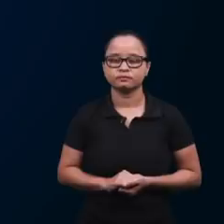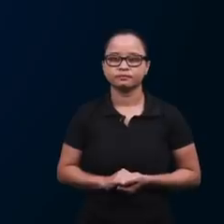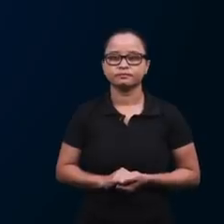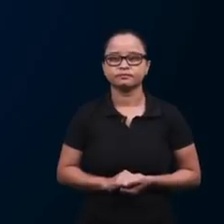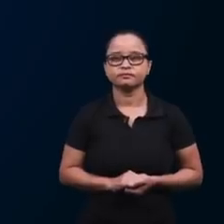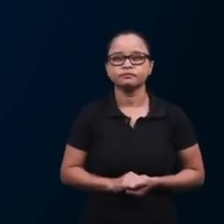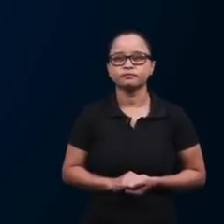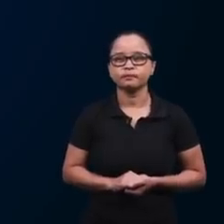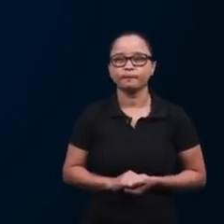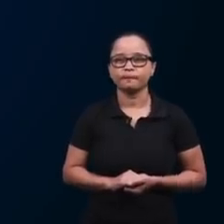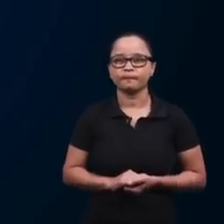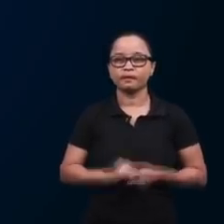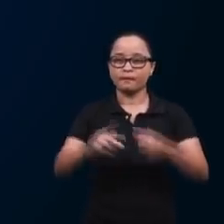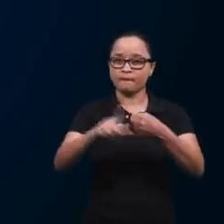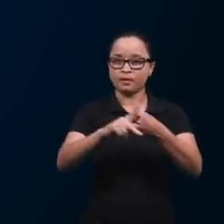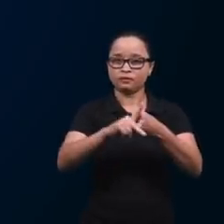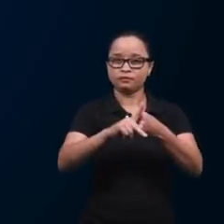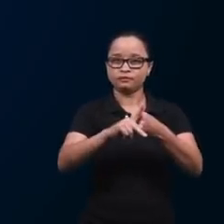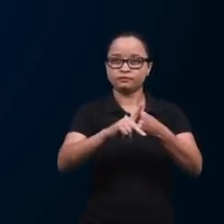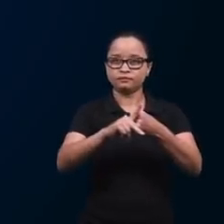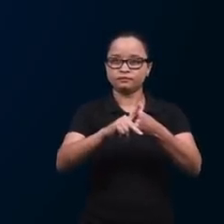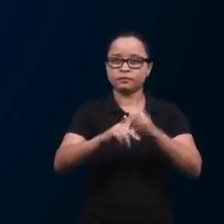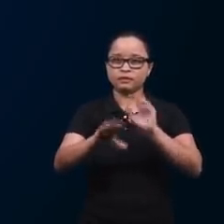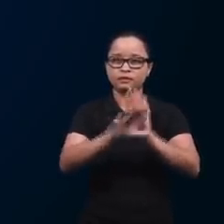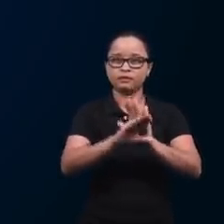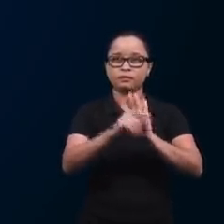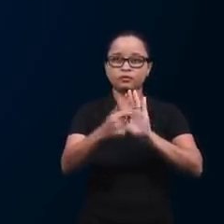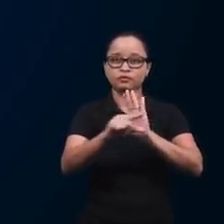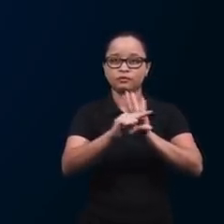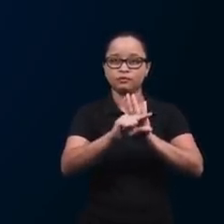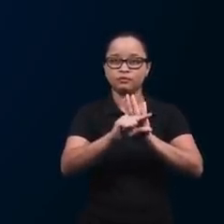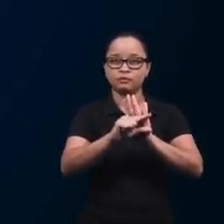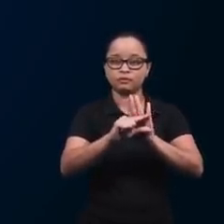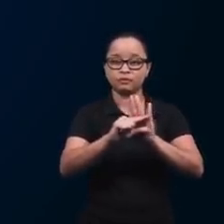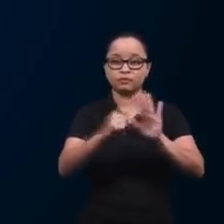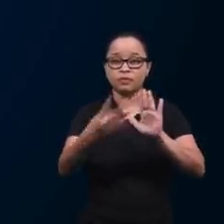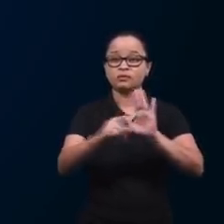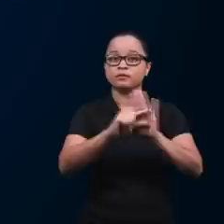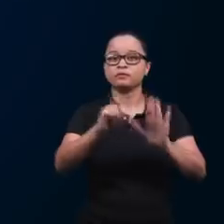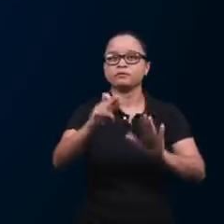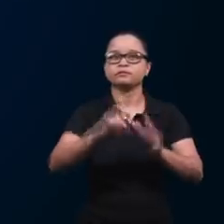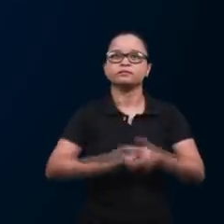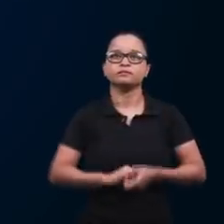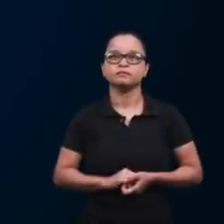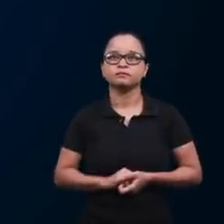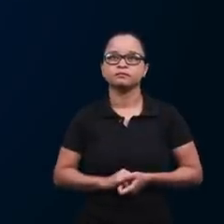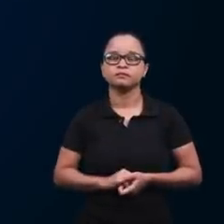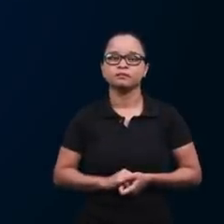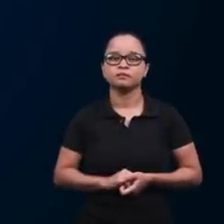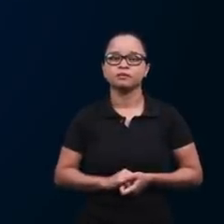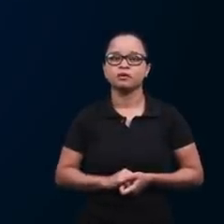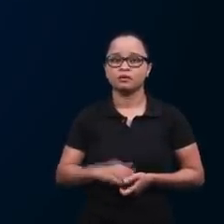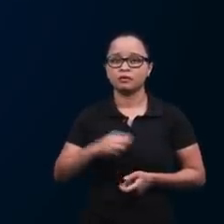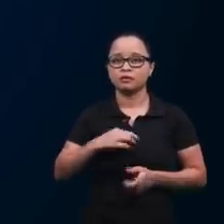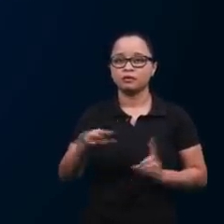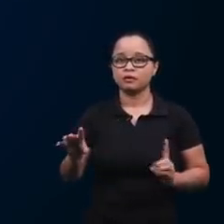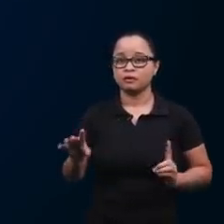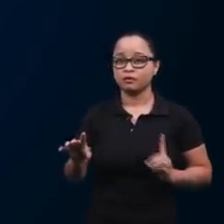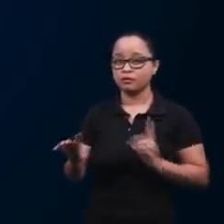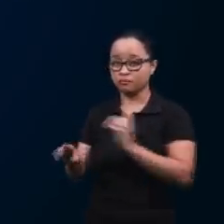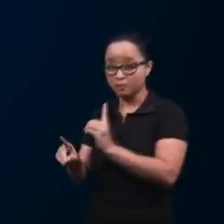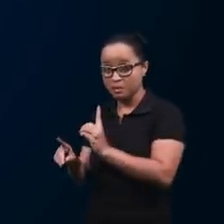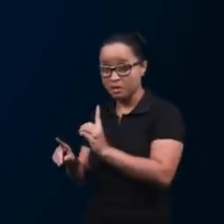a primeira carta de Pedro Capítulo 245 17 e chegando